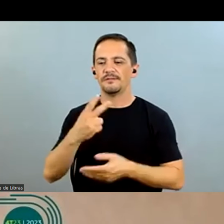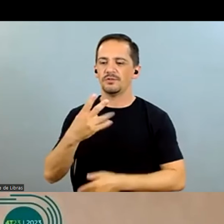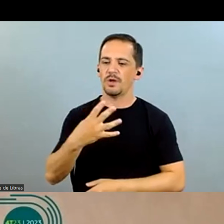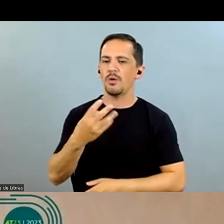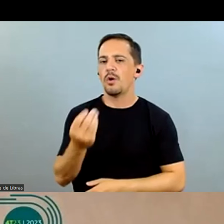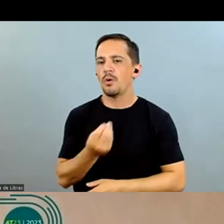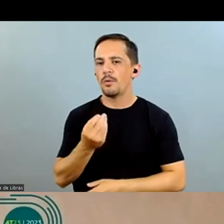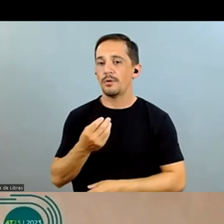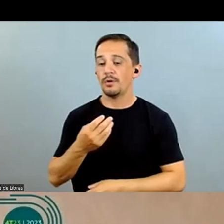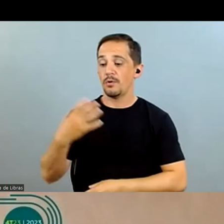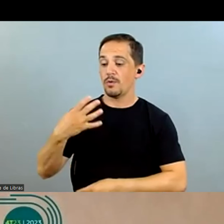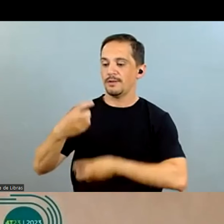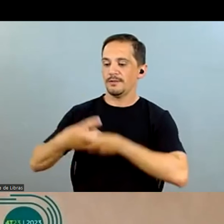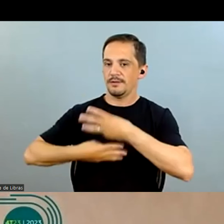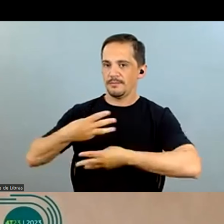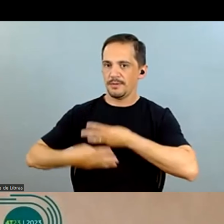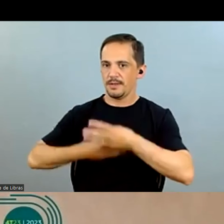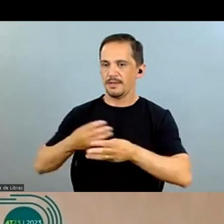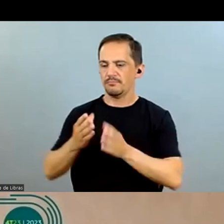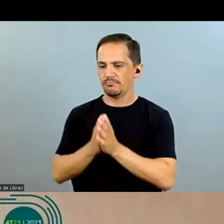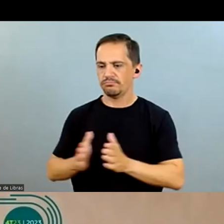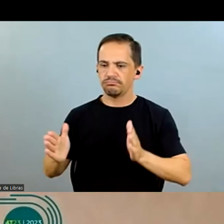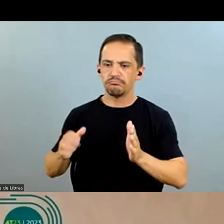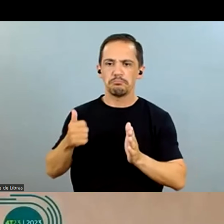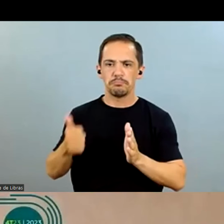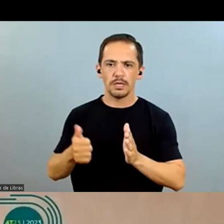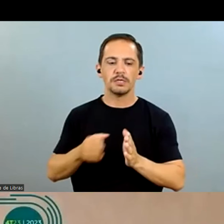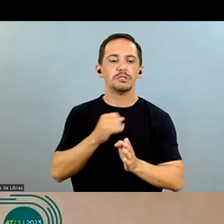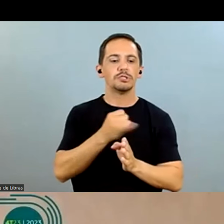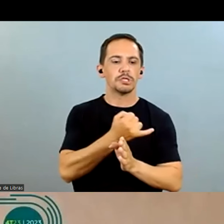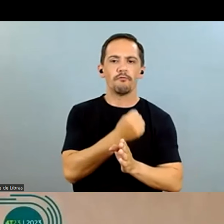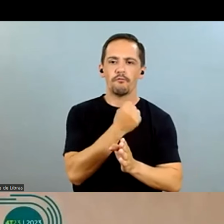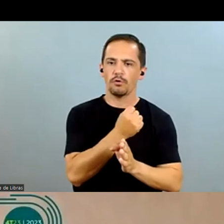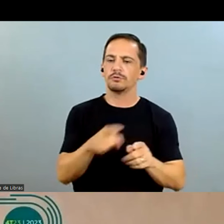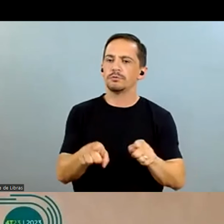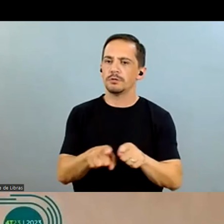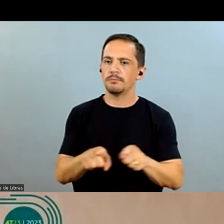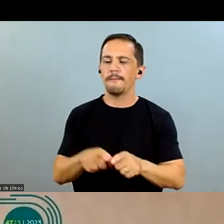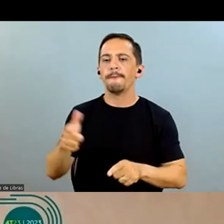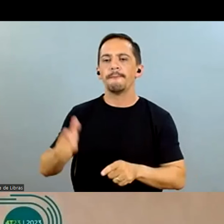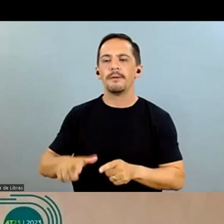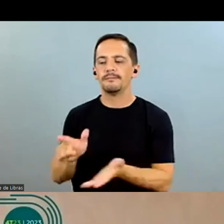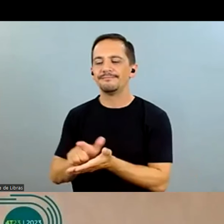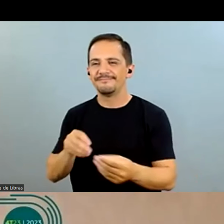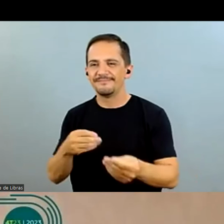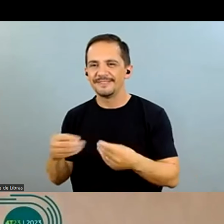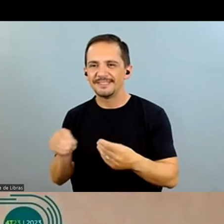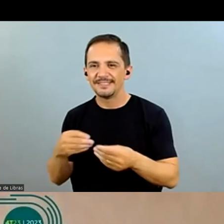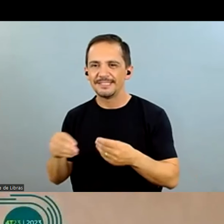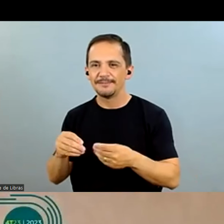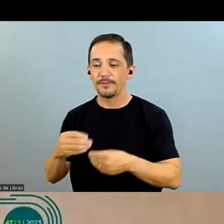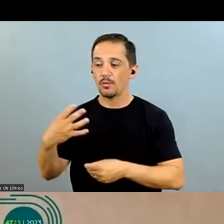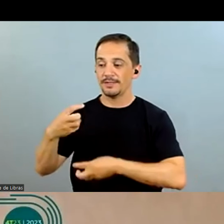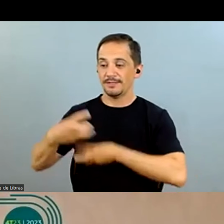trimestre forte volumes em janeiro também sólido segundo em papel e para papéis flexíveis que teve um um um quarto trimestre mais